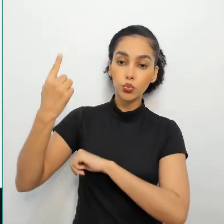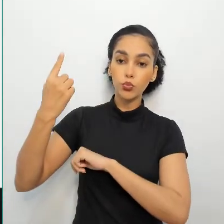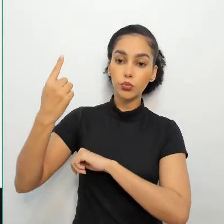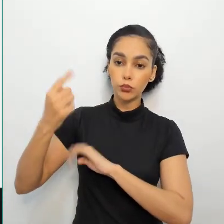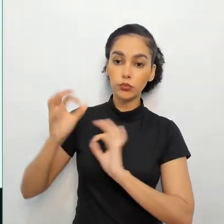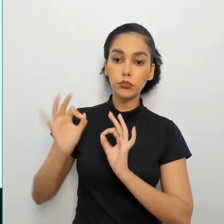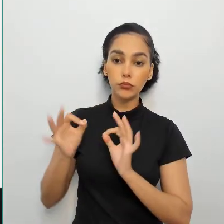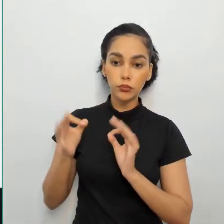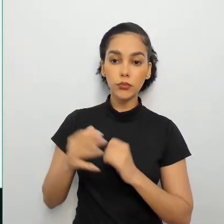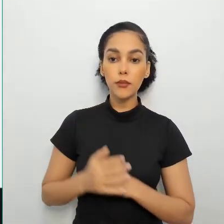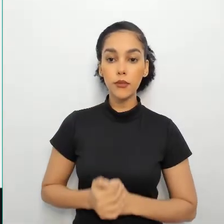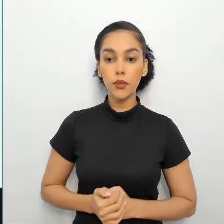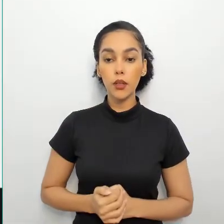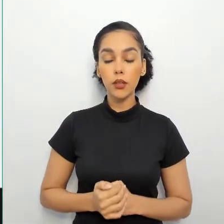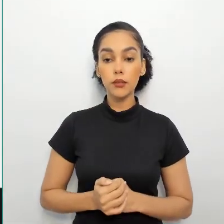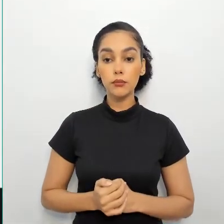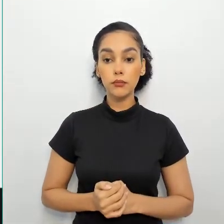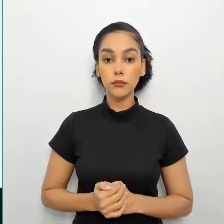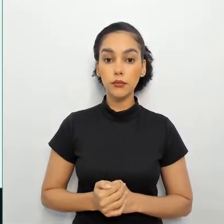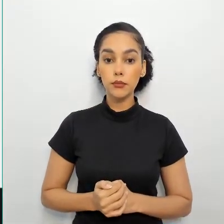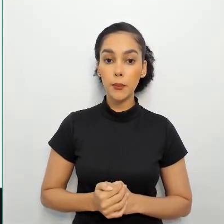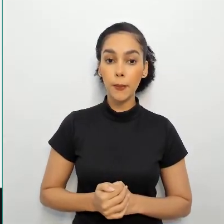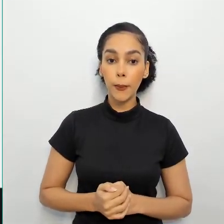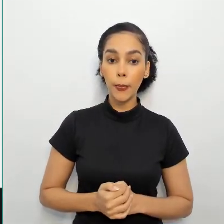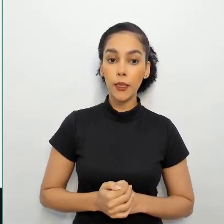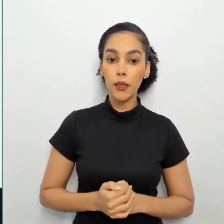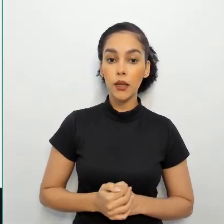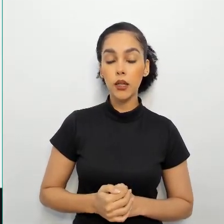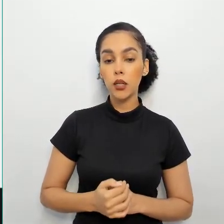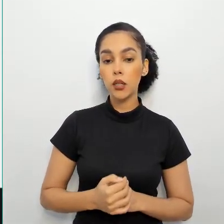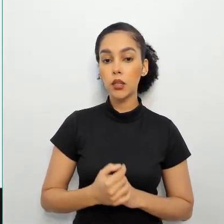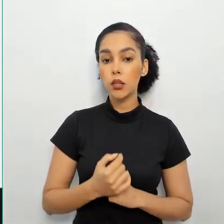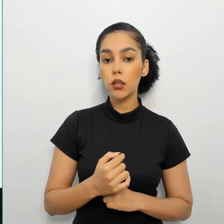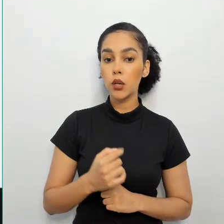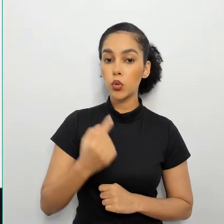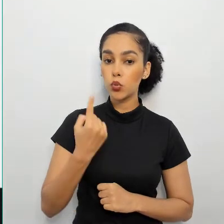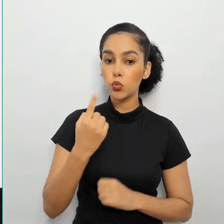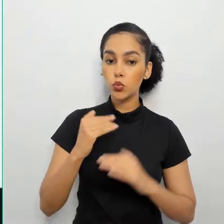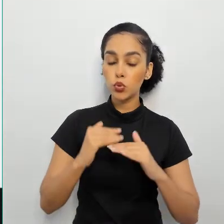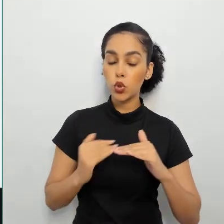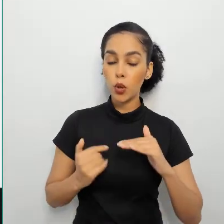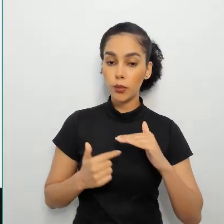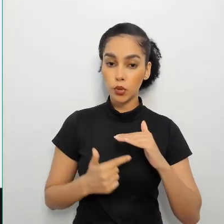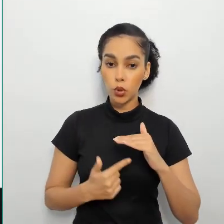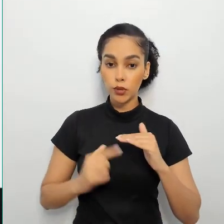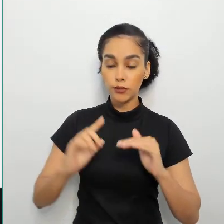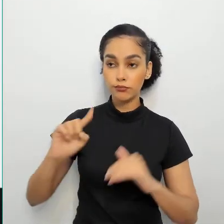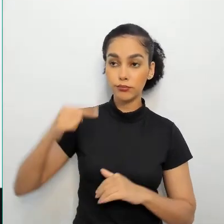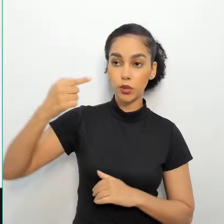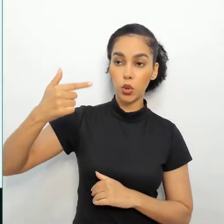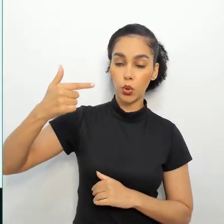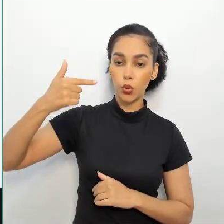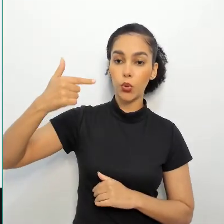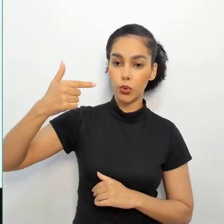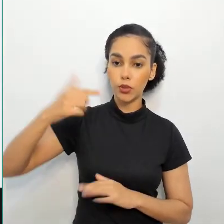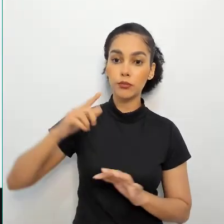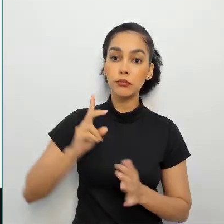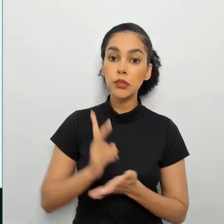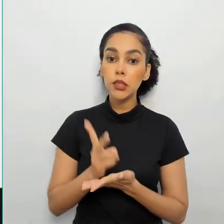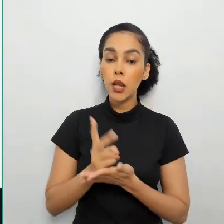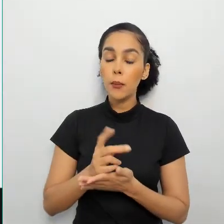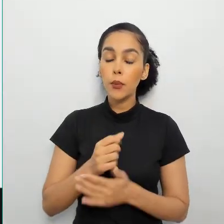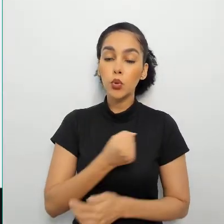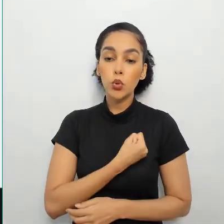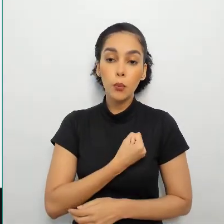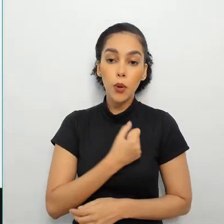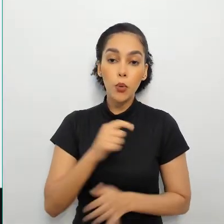1. Vocês conseguem observar isso aqui também. O A3, 1 vezes 1 sobre 2 elevado a 2. Então, observando que é sempre um